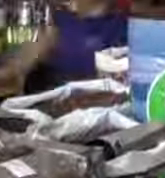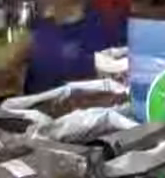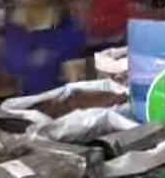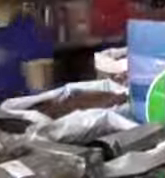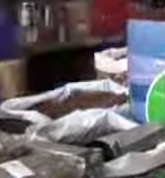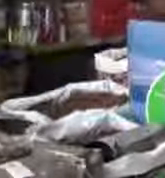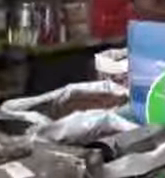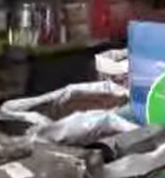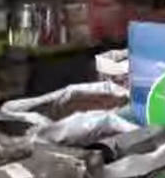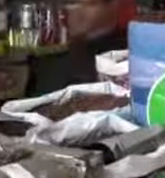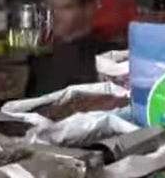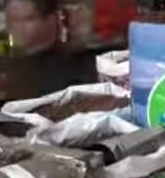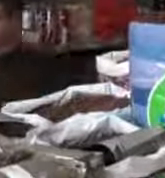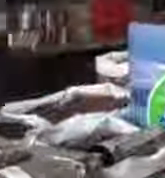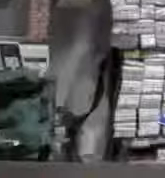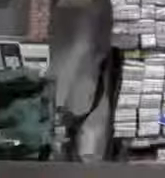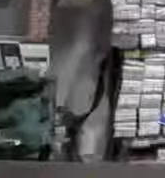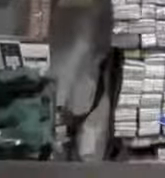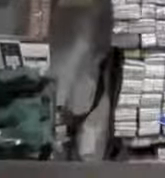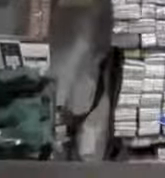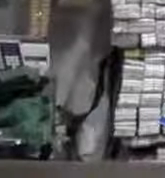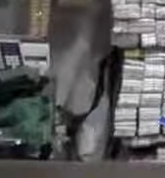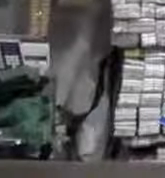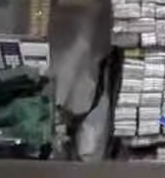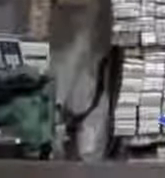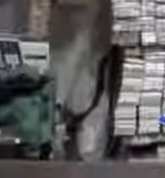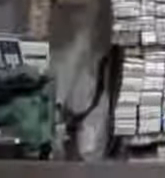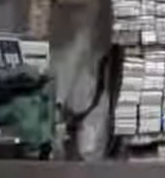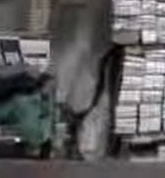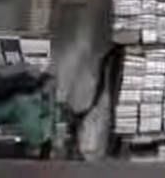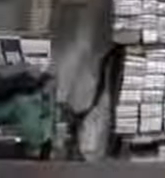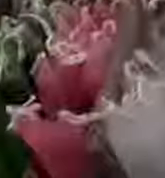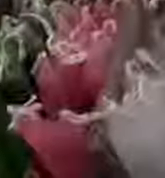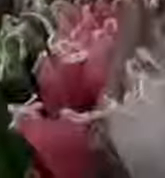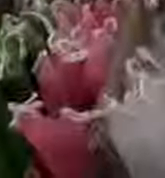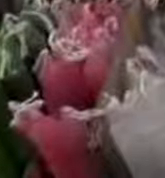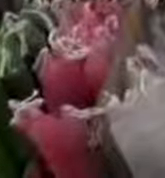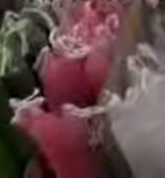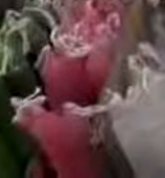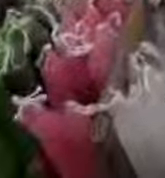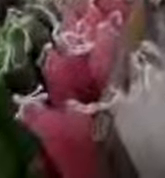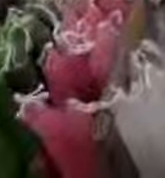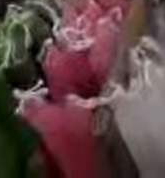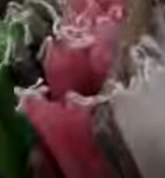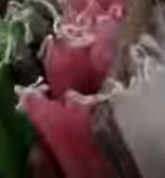os cartões. Rua Trapiche do Meio 44B, no Mercado Cibrazen. Telefone